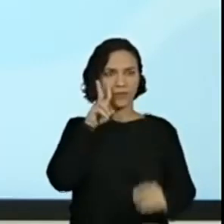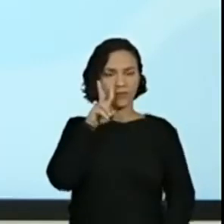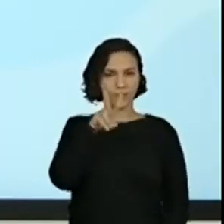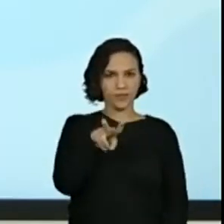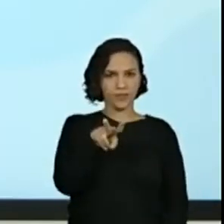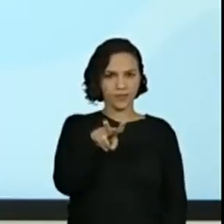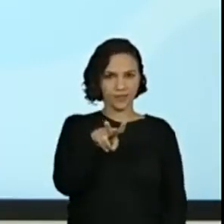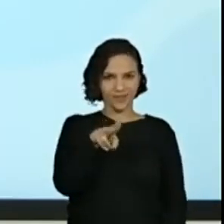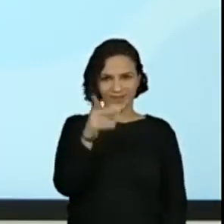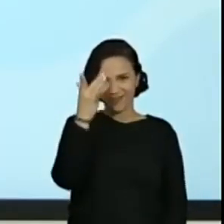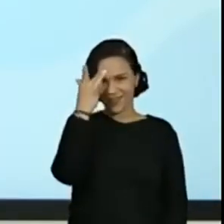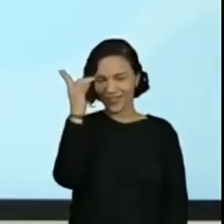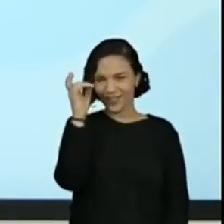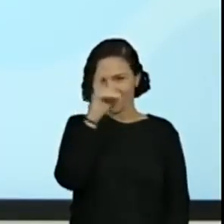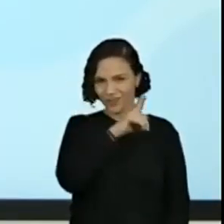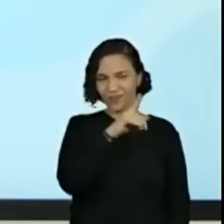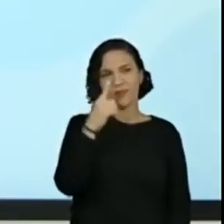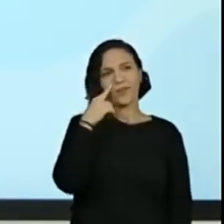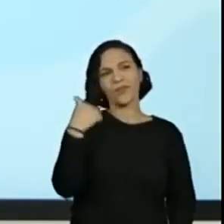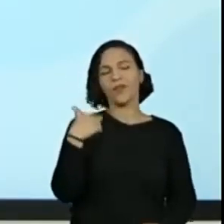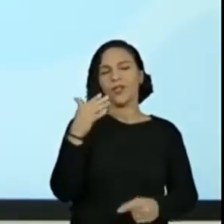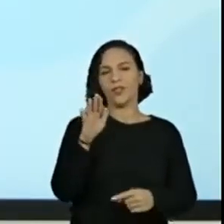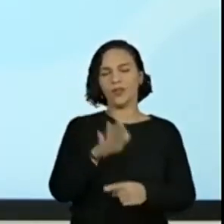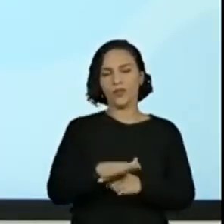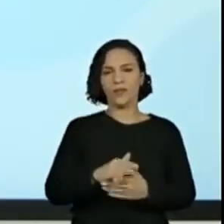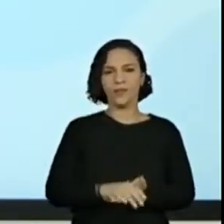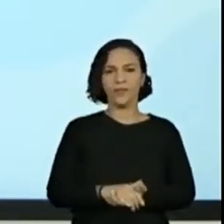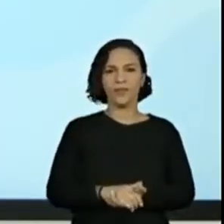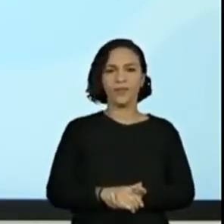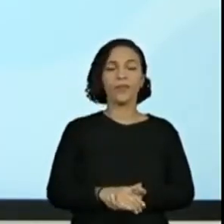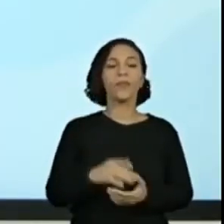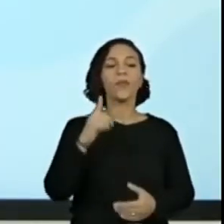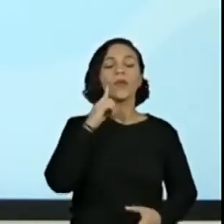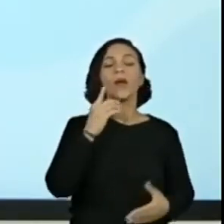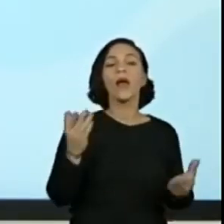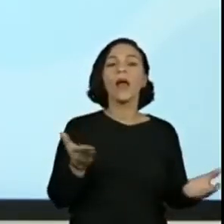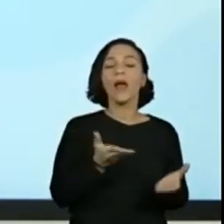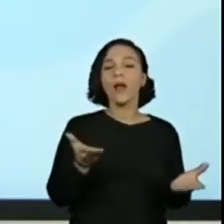que ele achou difícil, eu vou ajudar. Está de frente, ele vai virar à